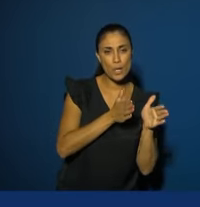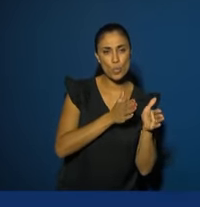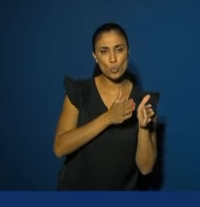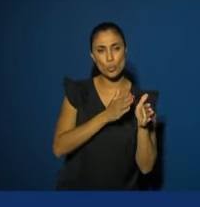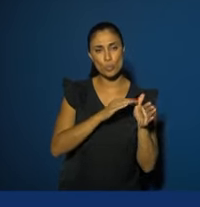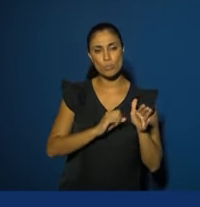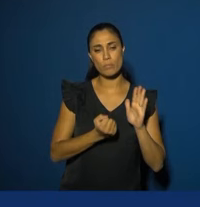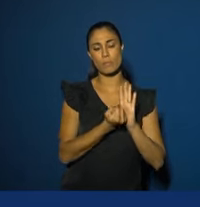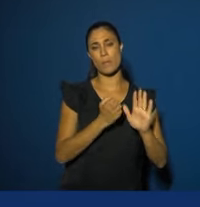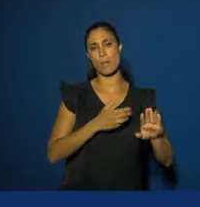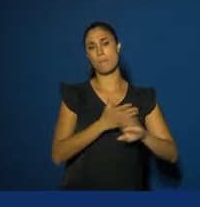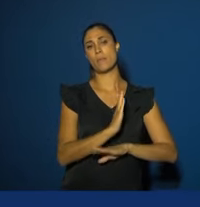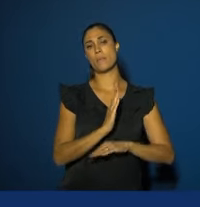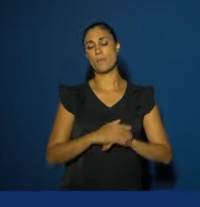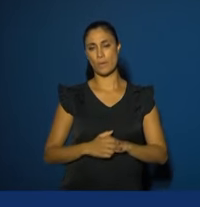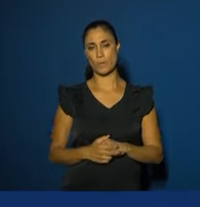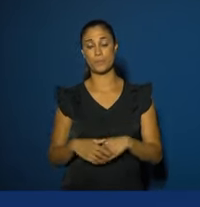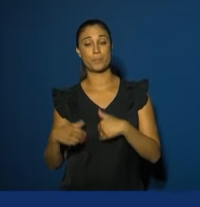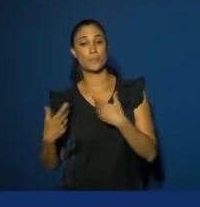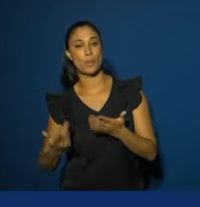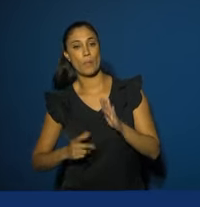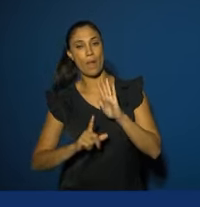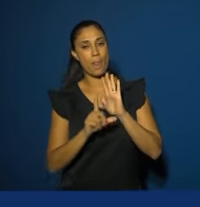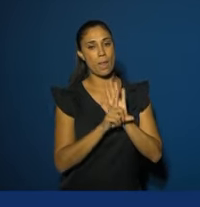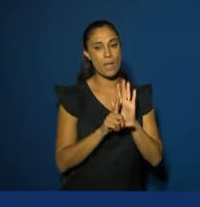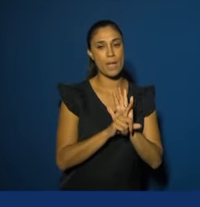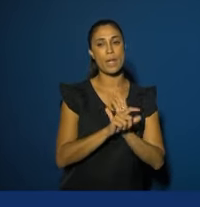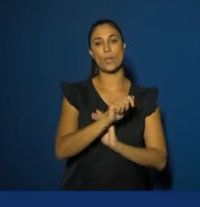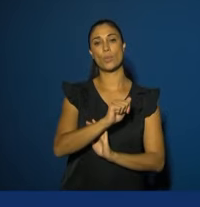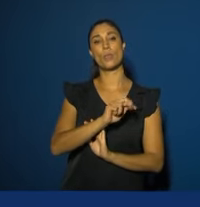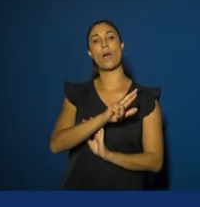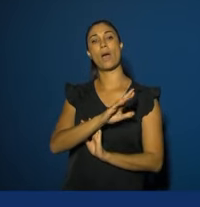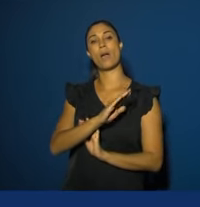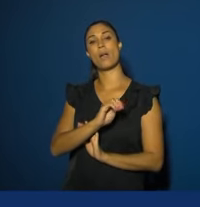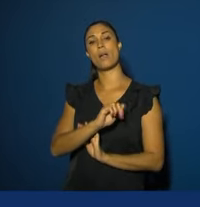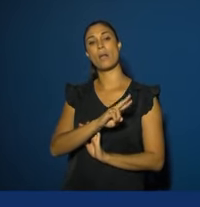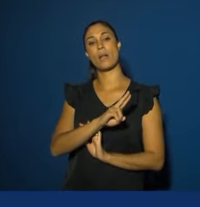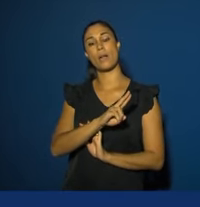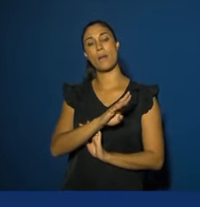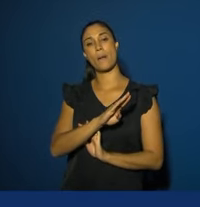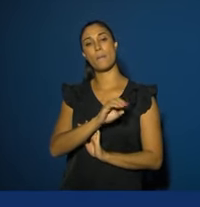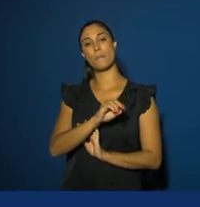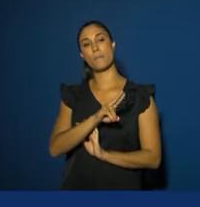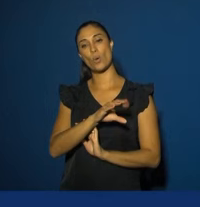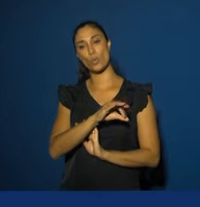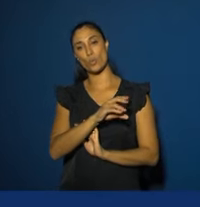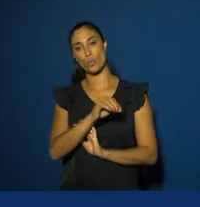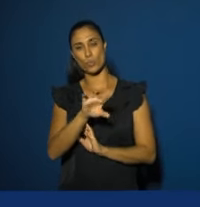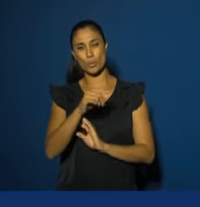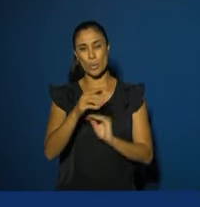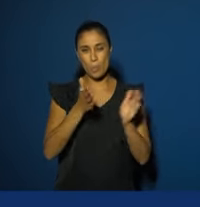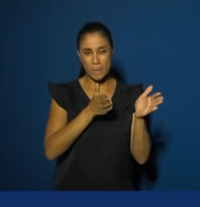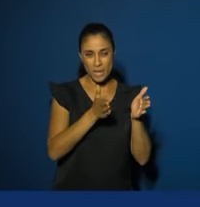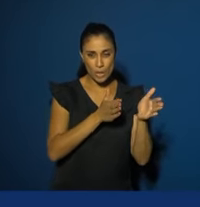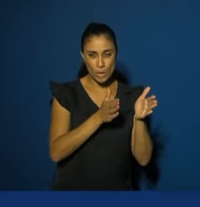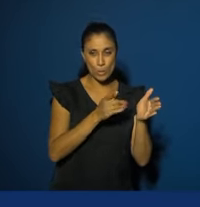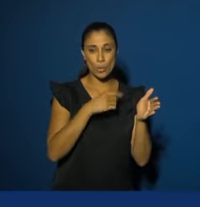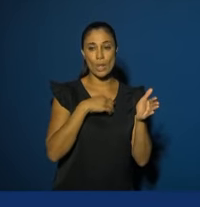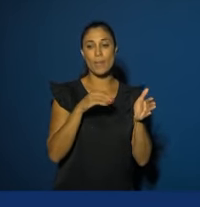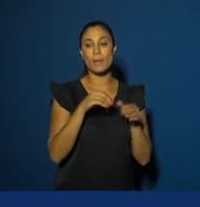aprovado então o regime legal do arcabouo eh vigente à época davam